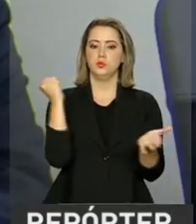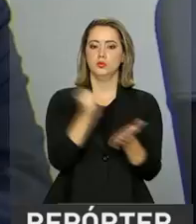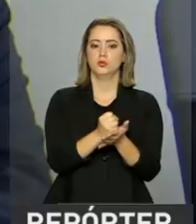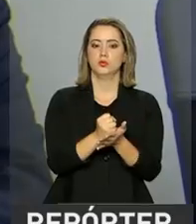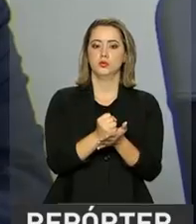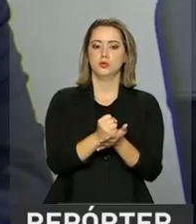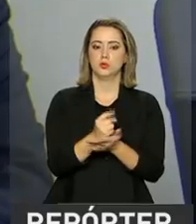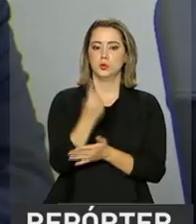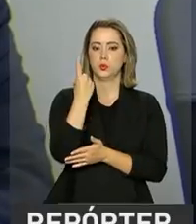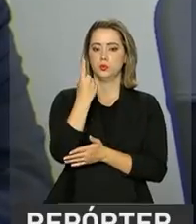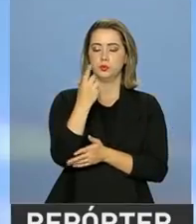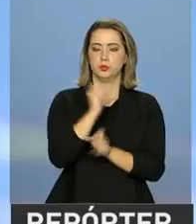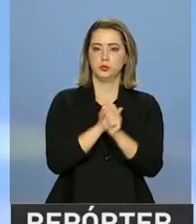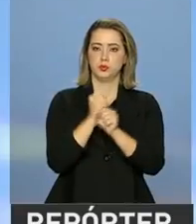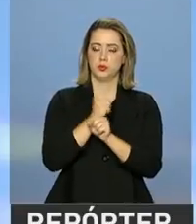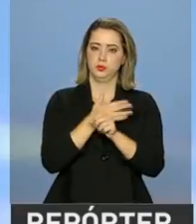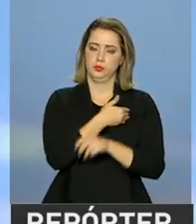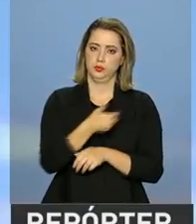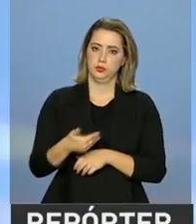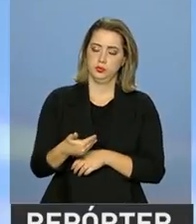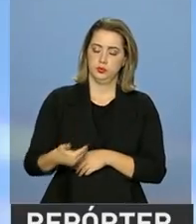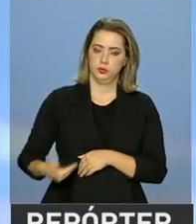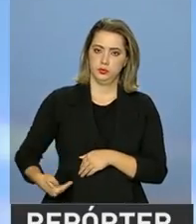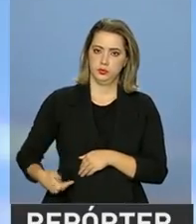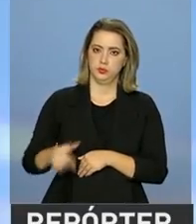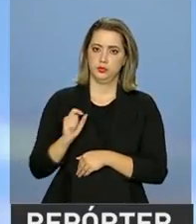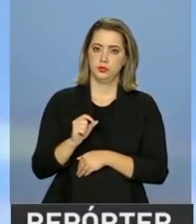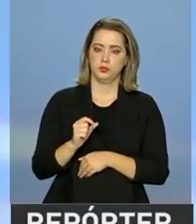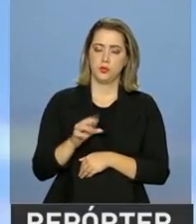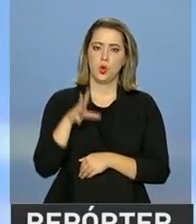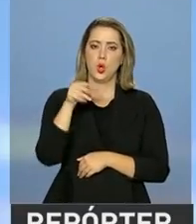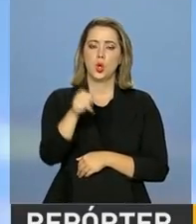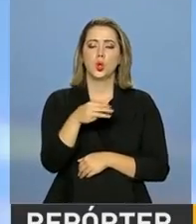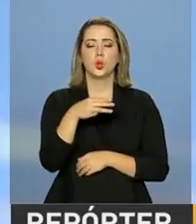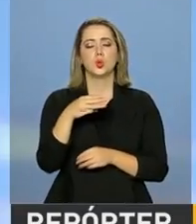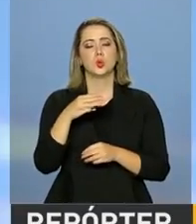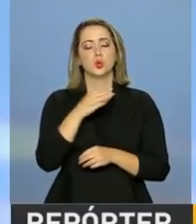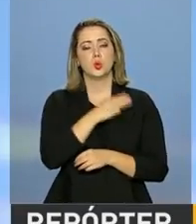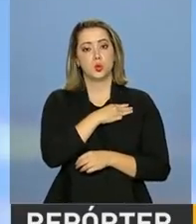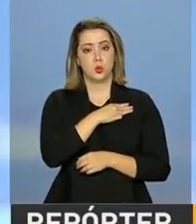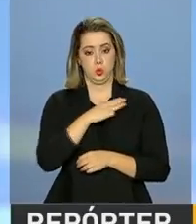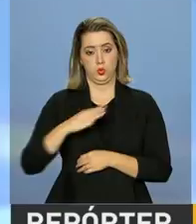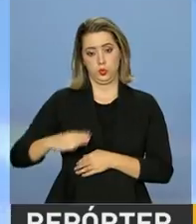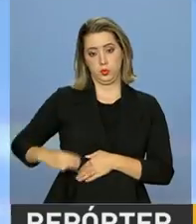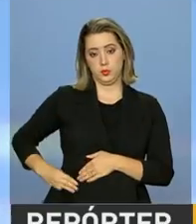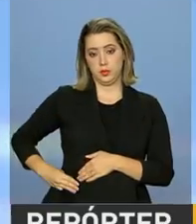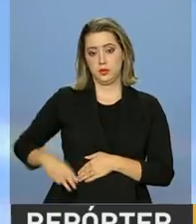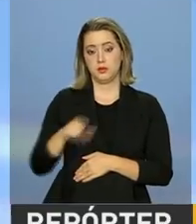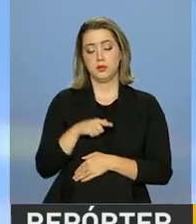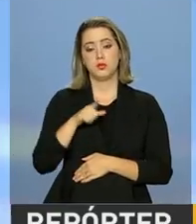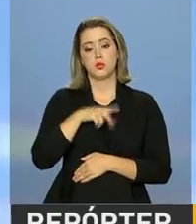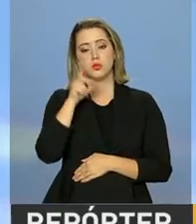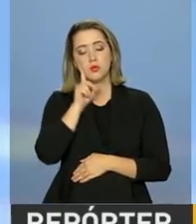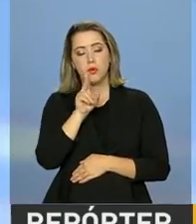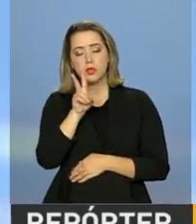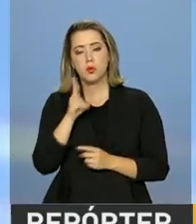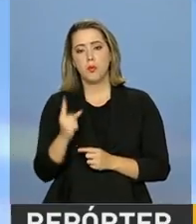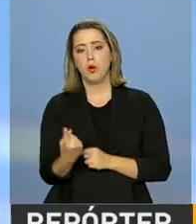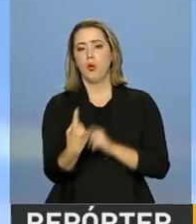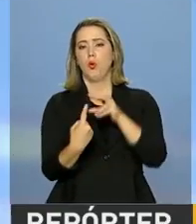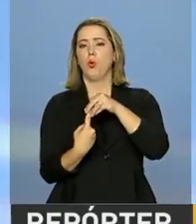o primeiro ano de governo o encontro serviu para que todos os ministros e parlamentares tivessem uma visão exata